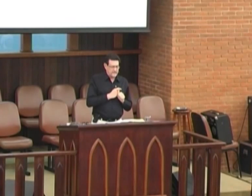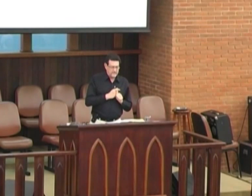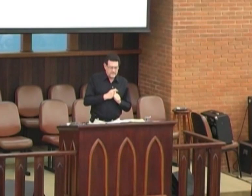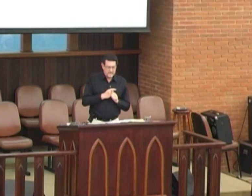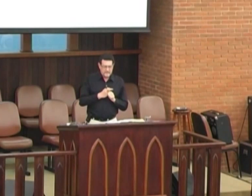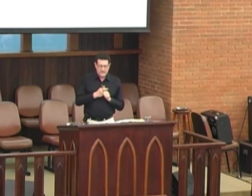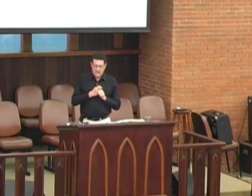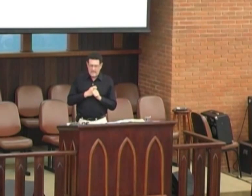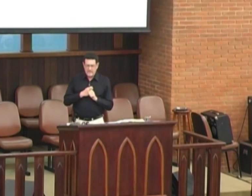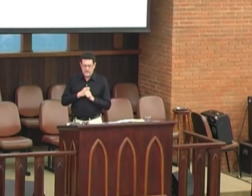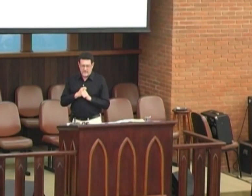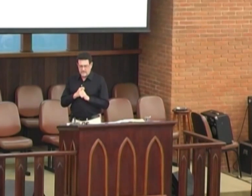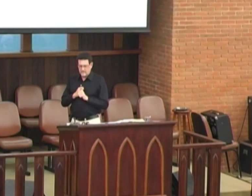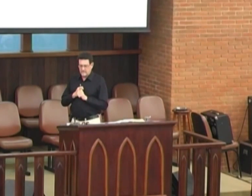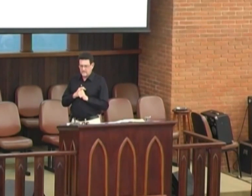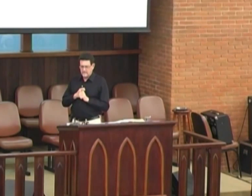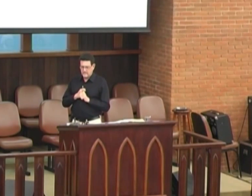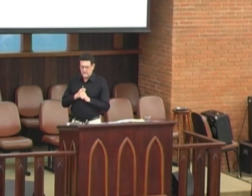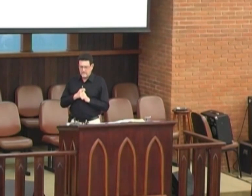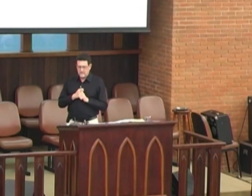inteligência, não é pessoa.